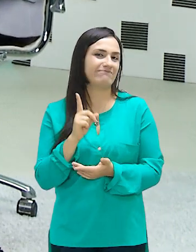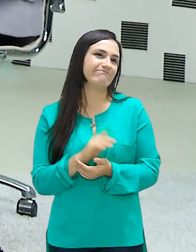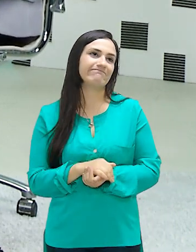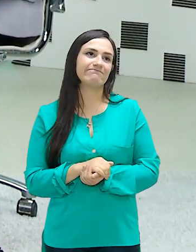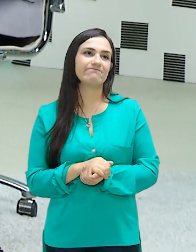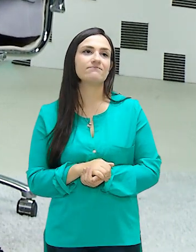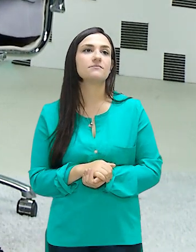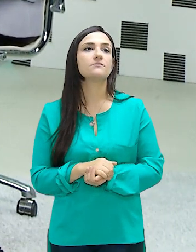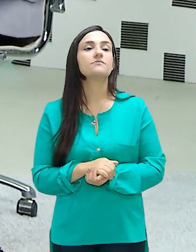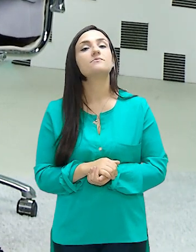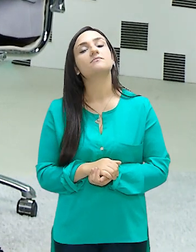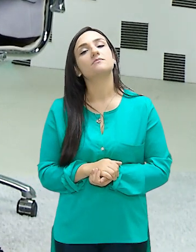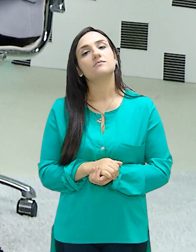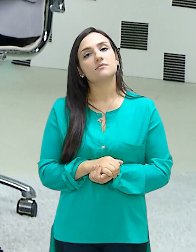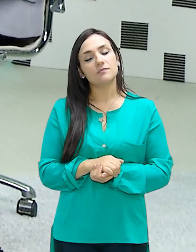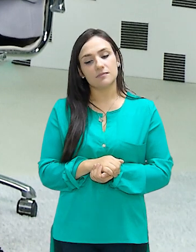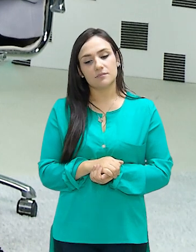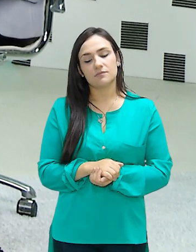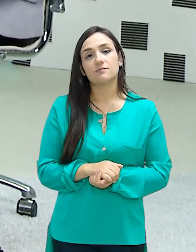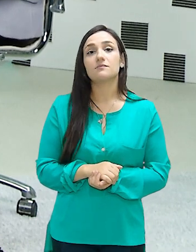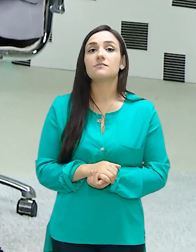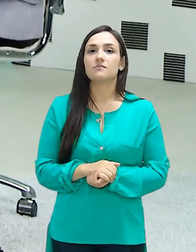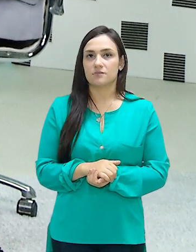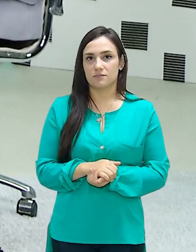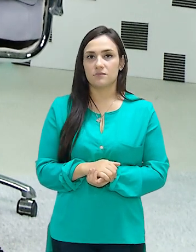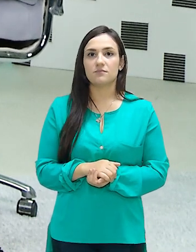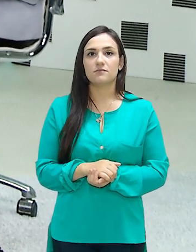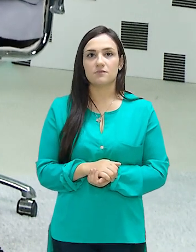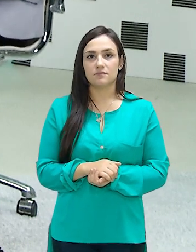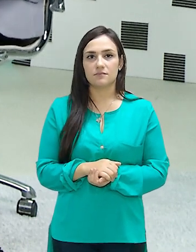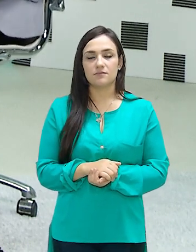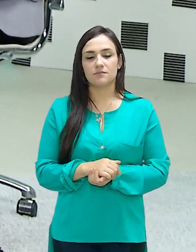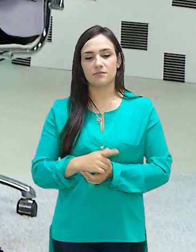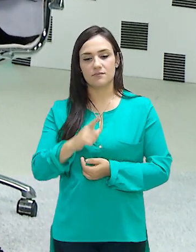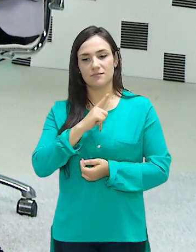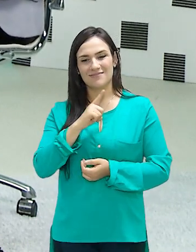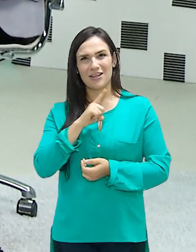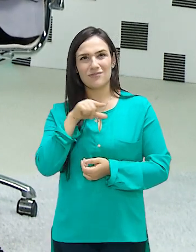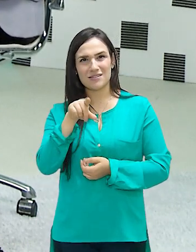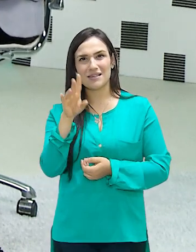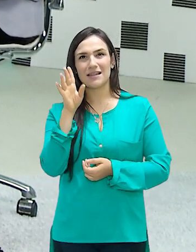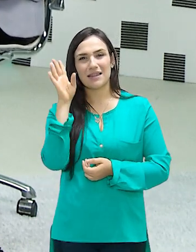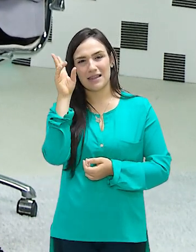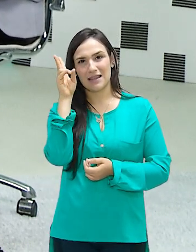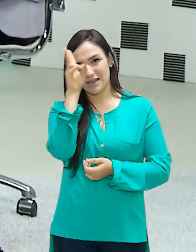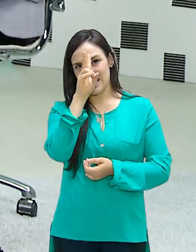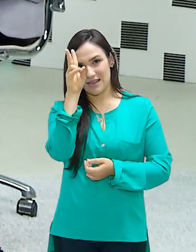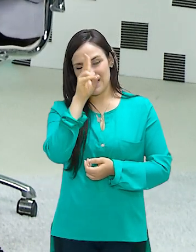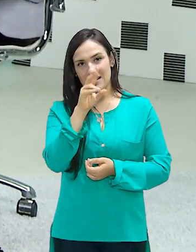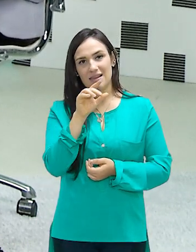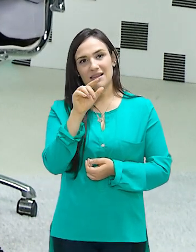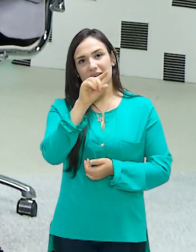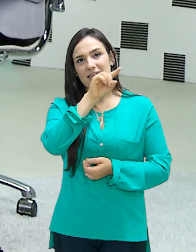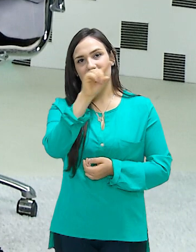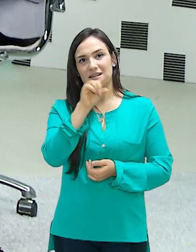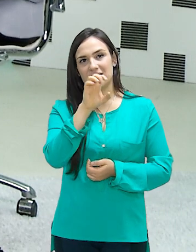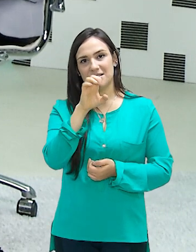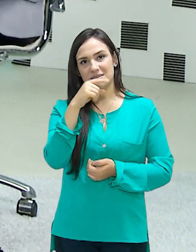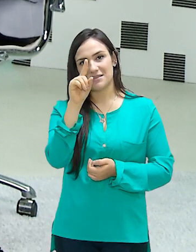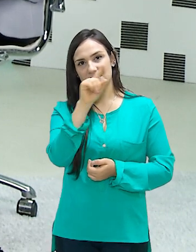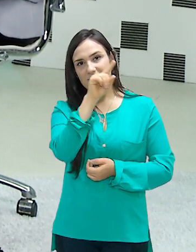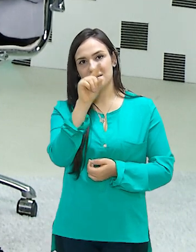é. Até assim, no caso da Zilu, do Zezé de Camargo, do Luciano, como que foi nesse esse